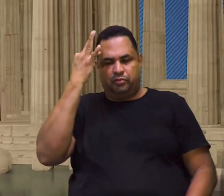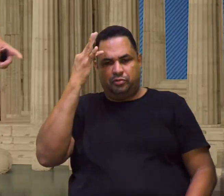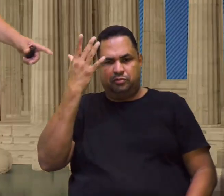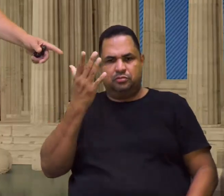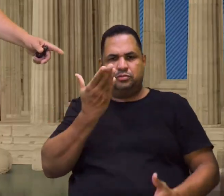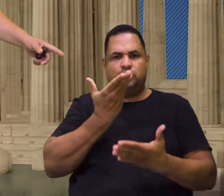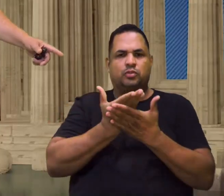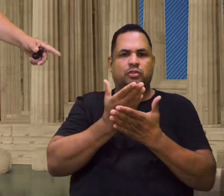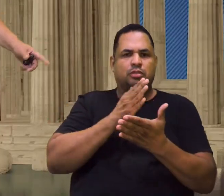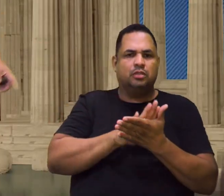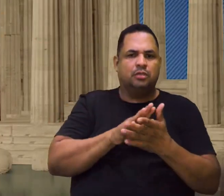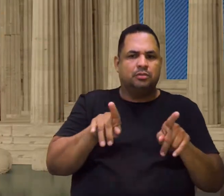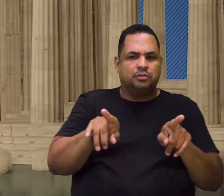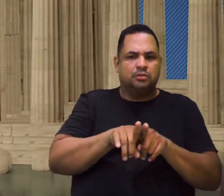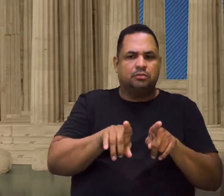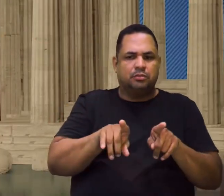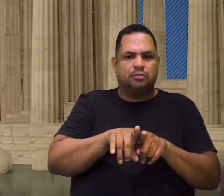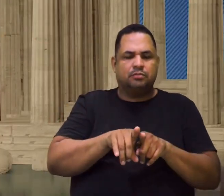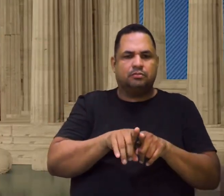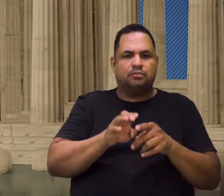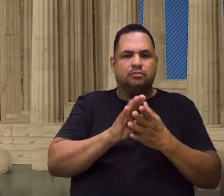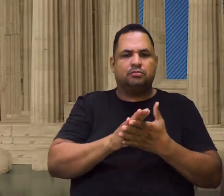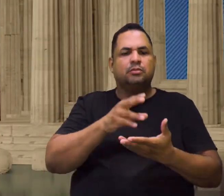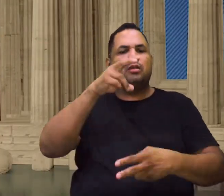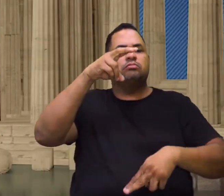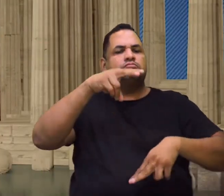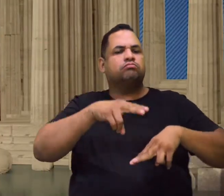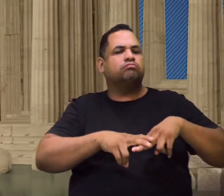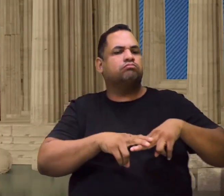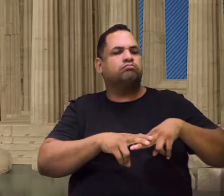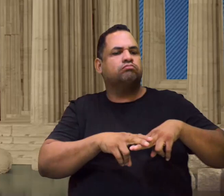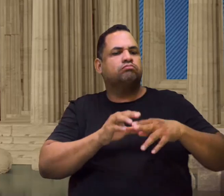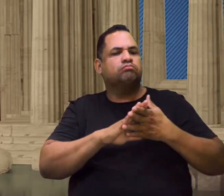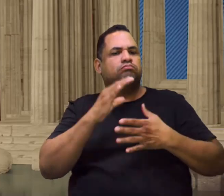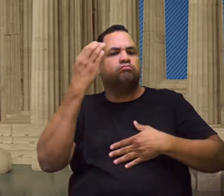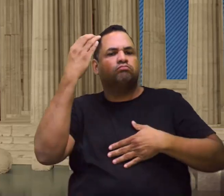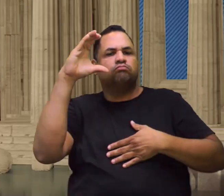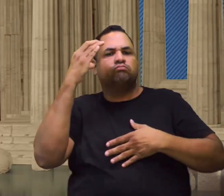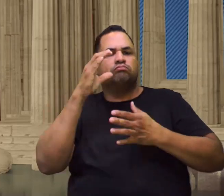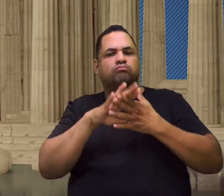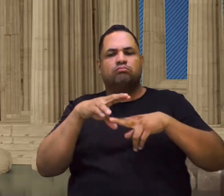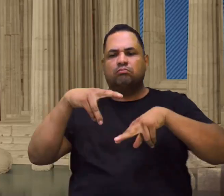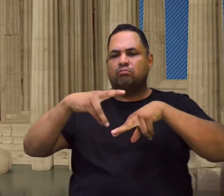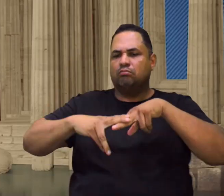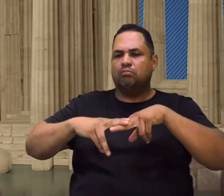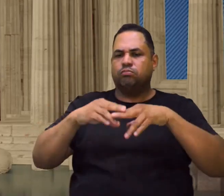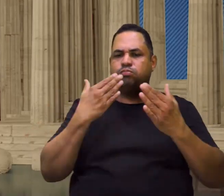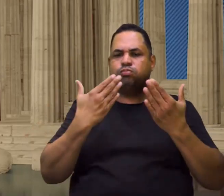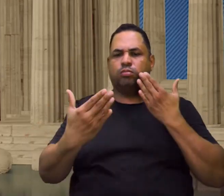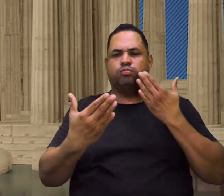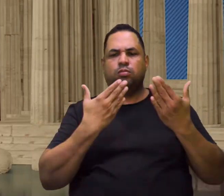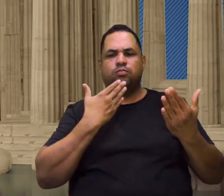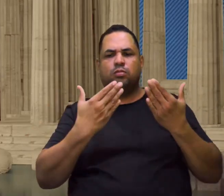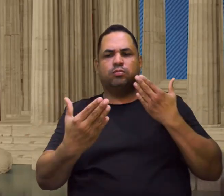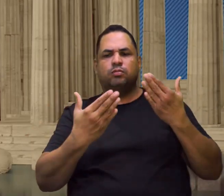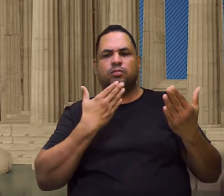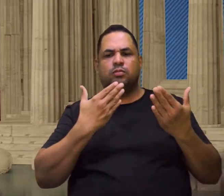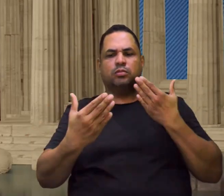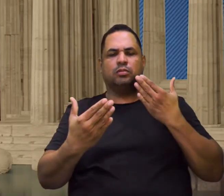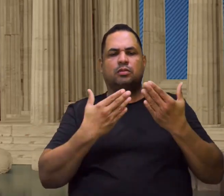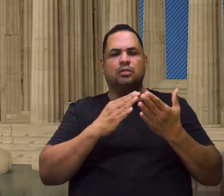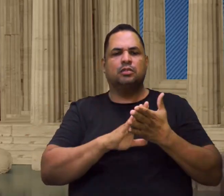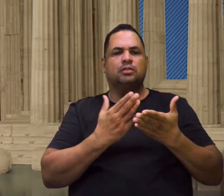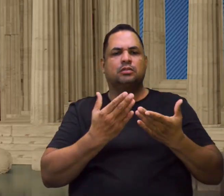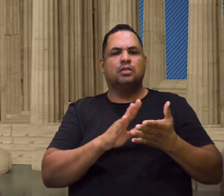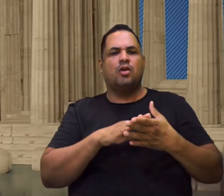O intérprete está aqui. Vão sentar, os cientistas, etc. Vão sentar e debater, achar